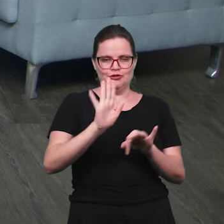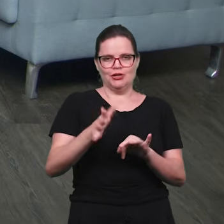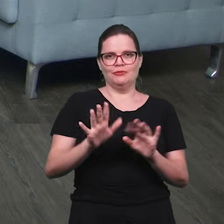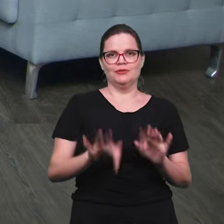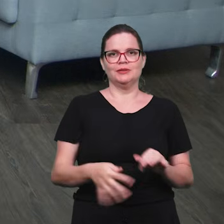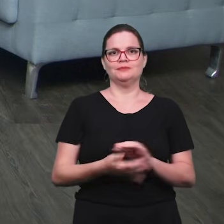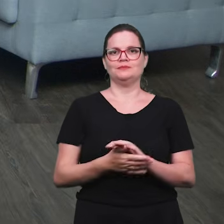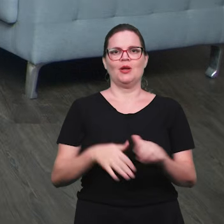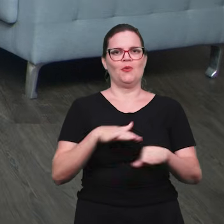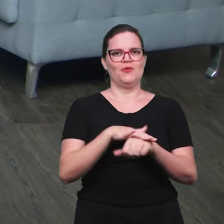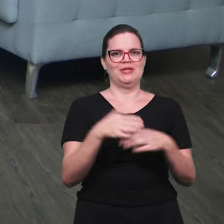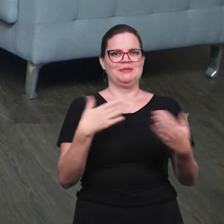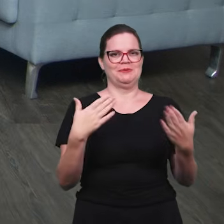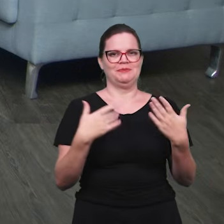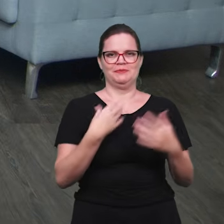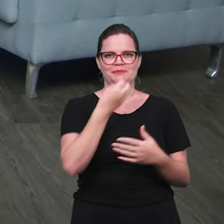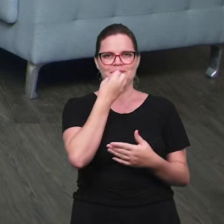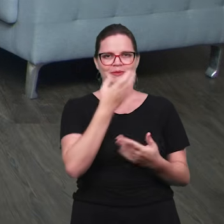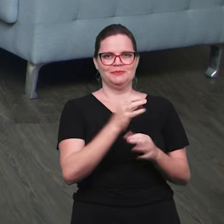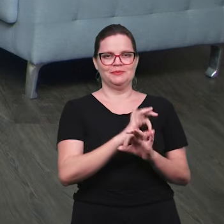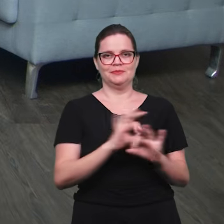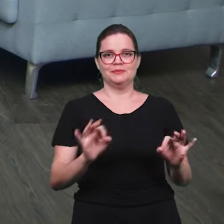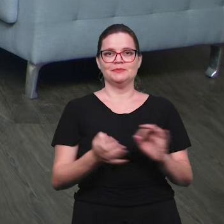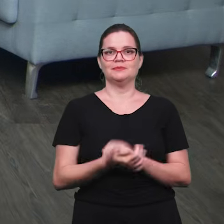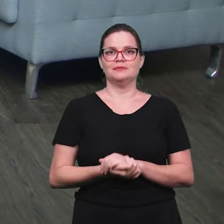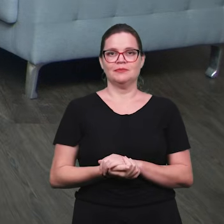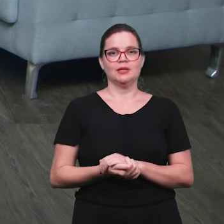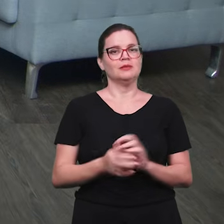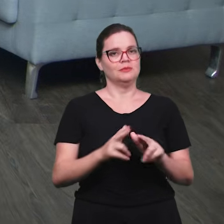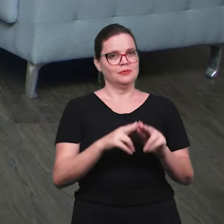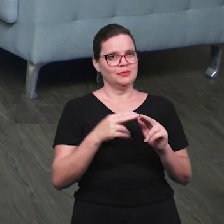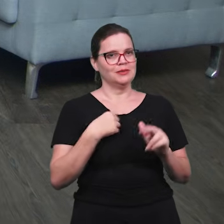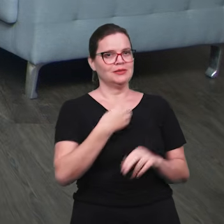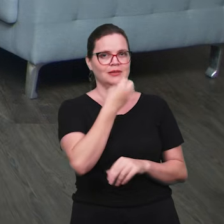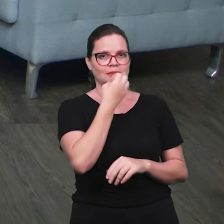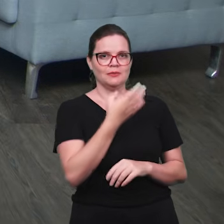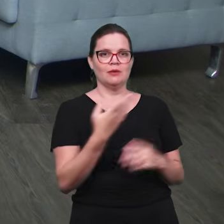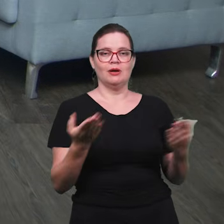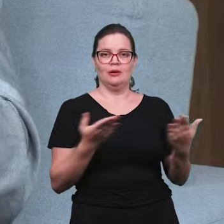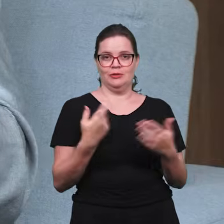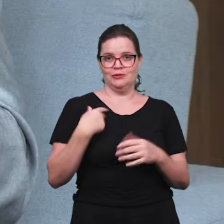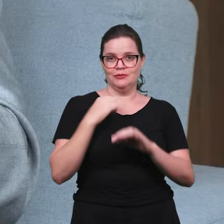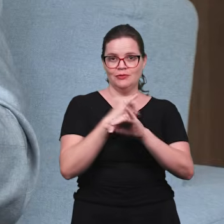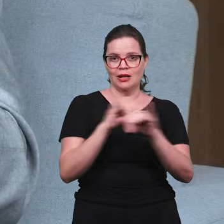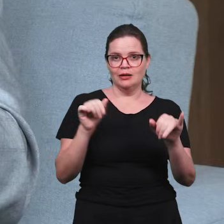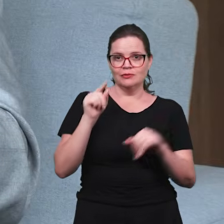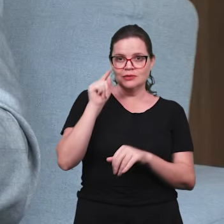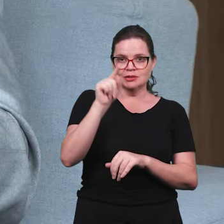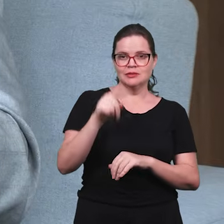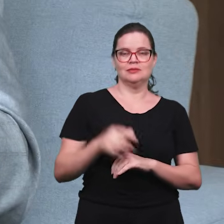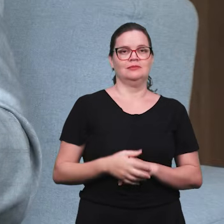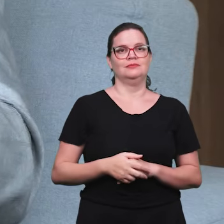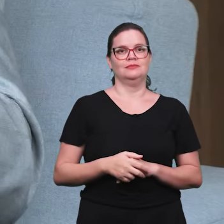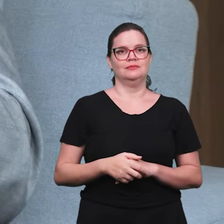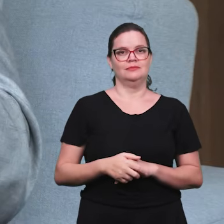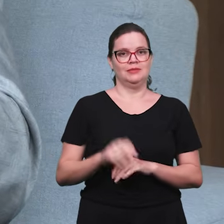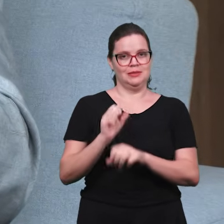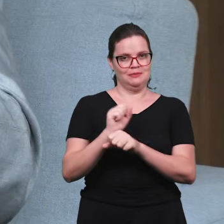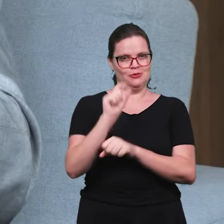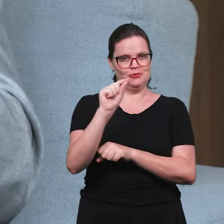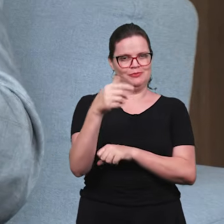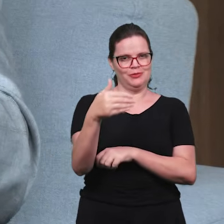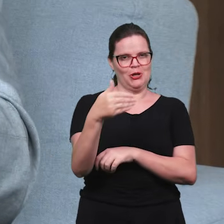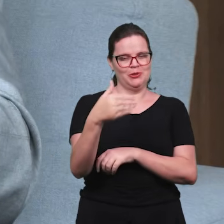aqui do programa. O bate-papo está muito bom, né? E por ele estar muito bom, nós vamos dizer aqui aos nossos telespectadores